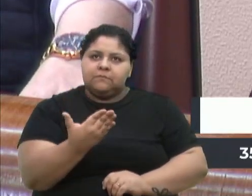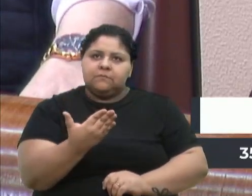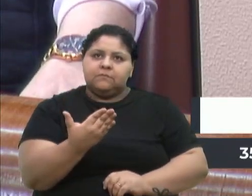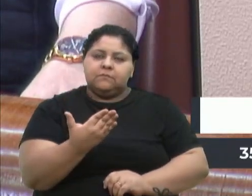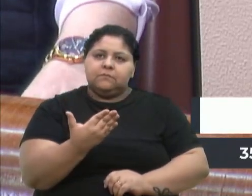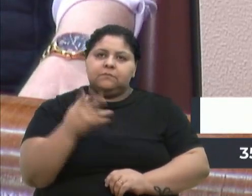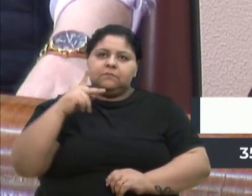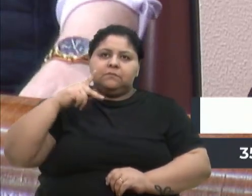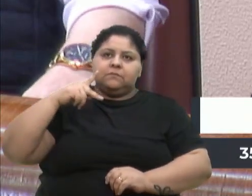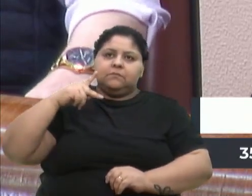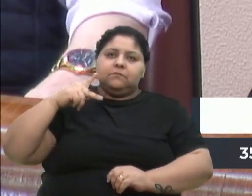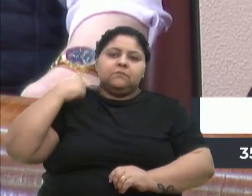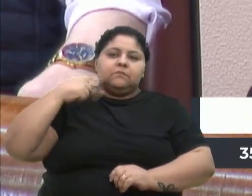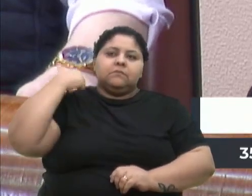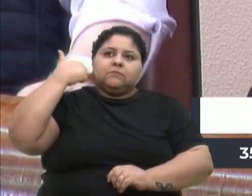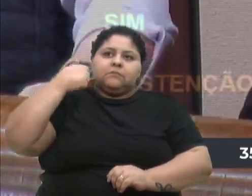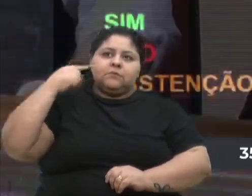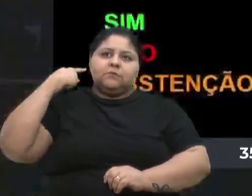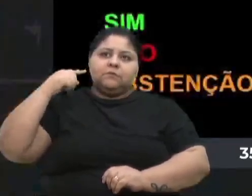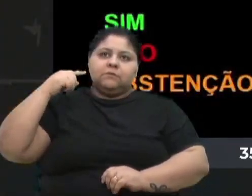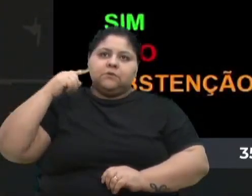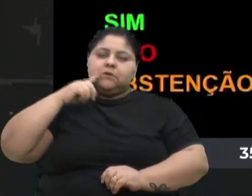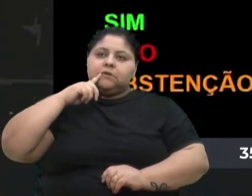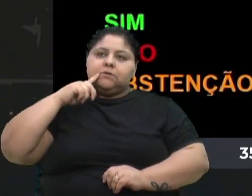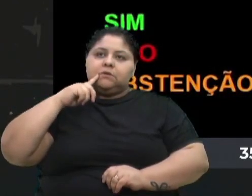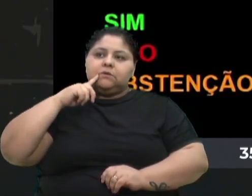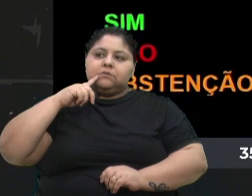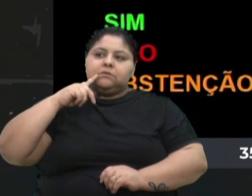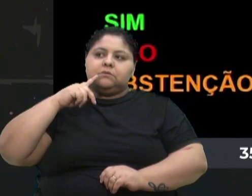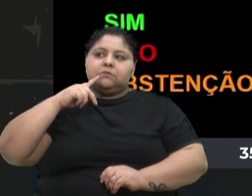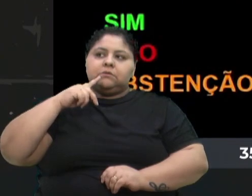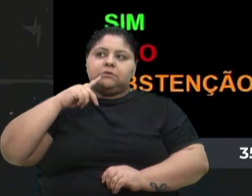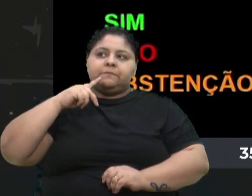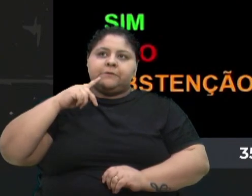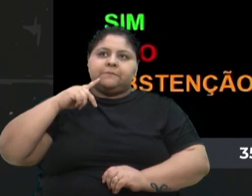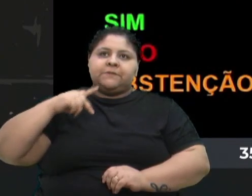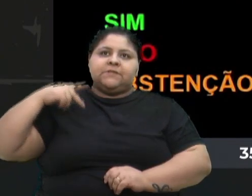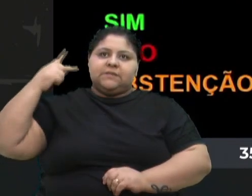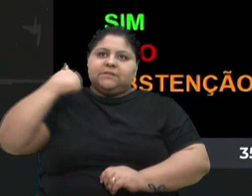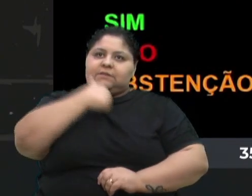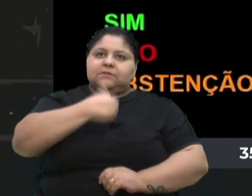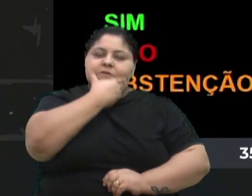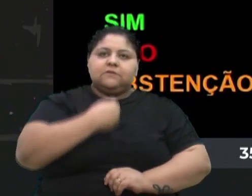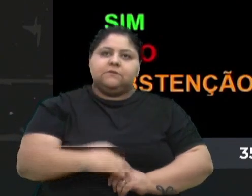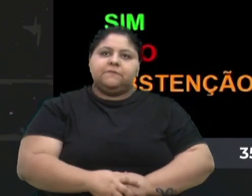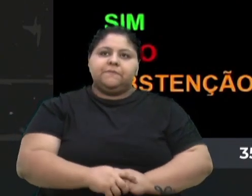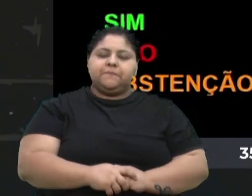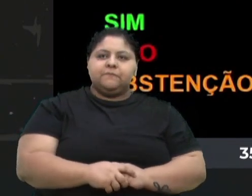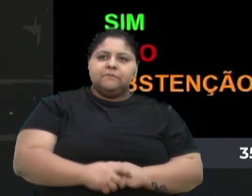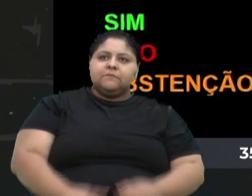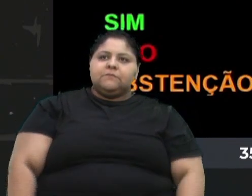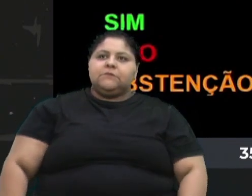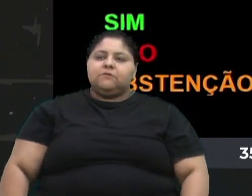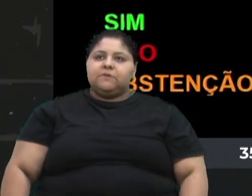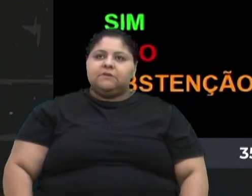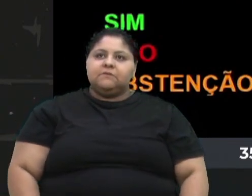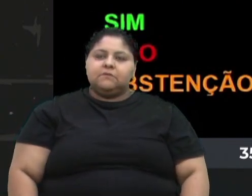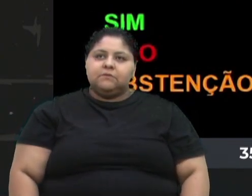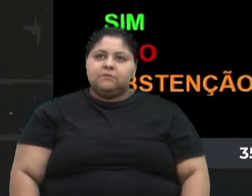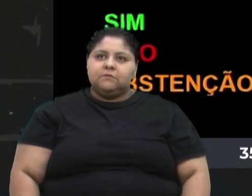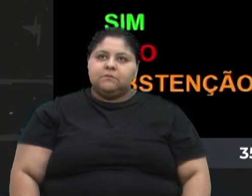Vereadoras e vereadores que registrem seus votos, como vota Gladys Frisso? Eu voto sim, senhor presidente. Obrigado,